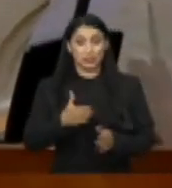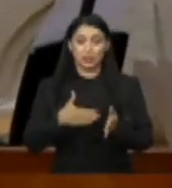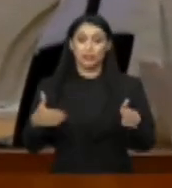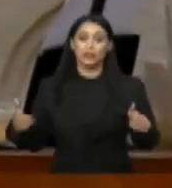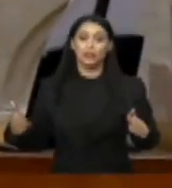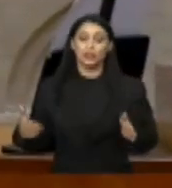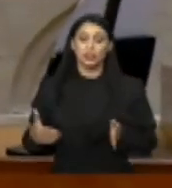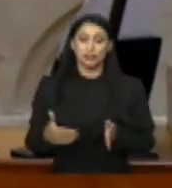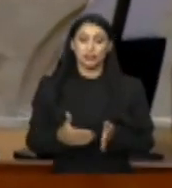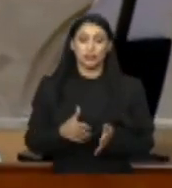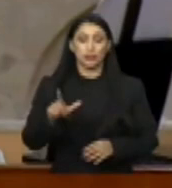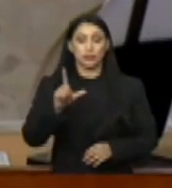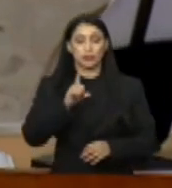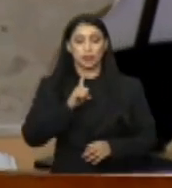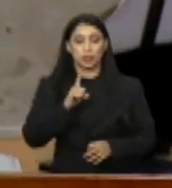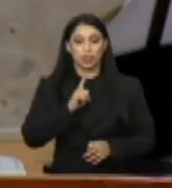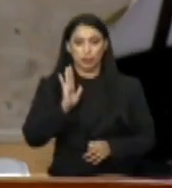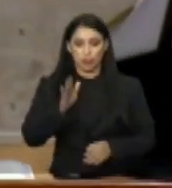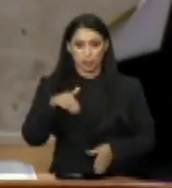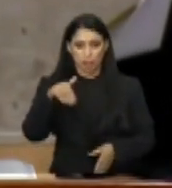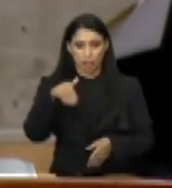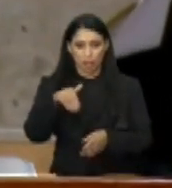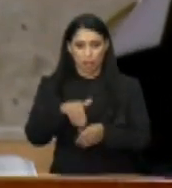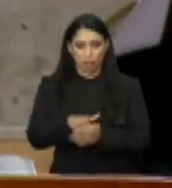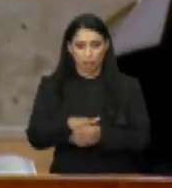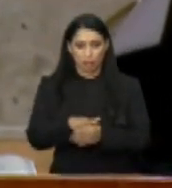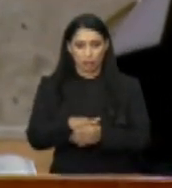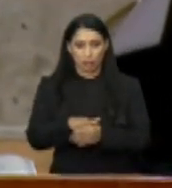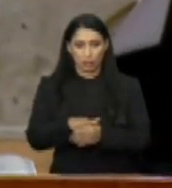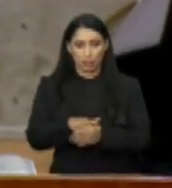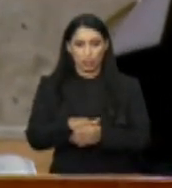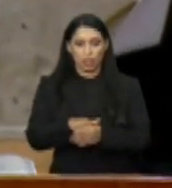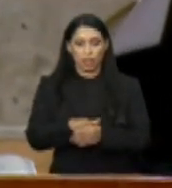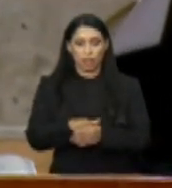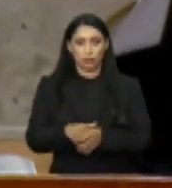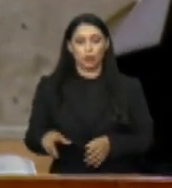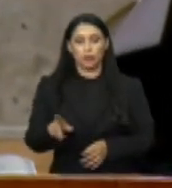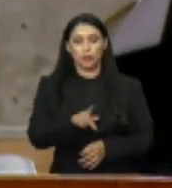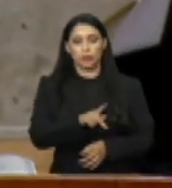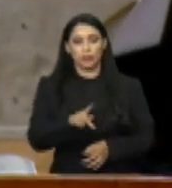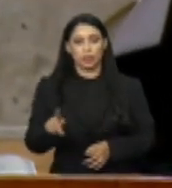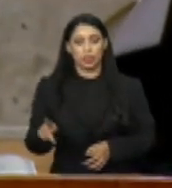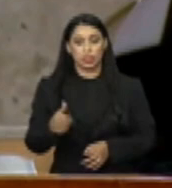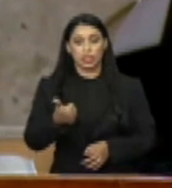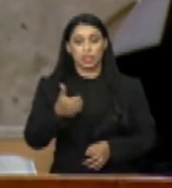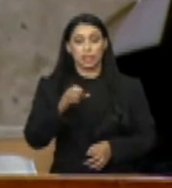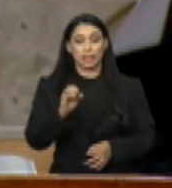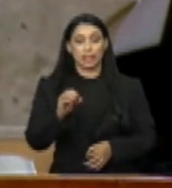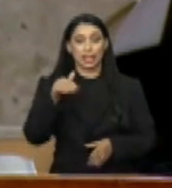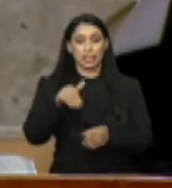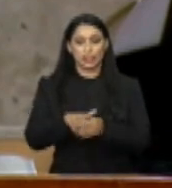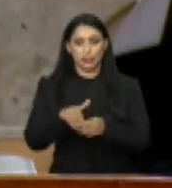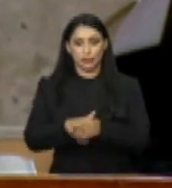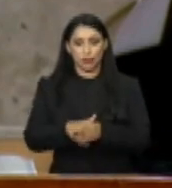todos, nós temos já eleitos no cargo de presidente, com 10 votos,